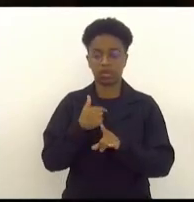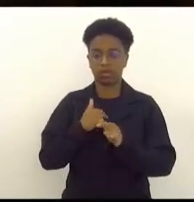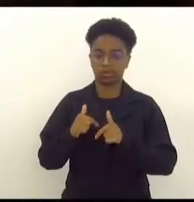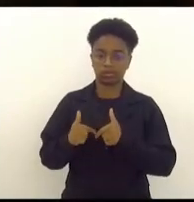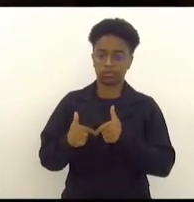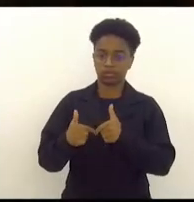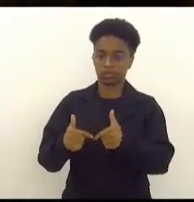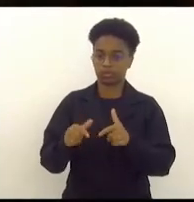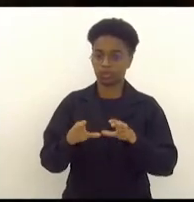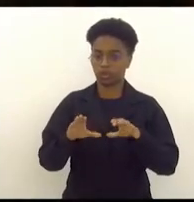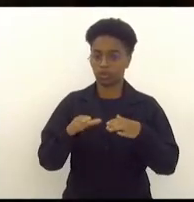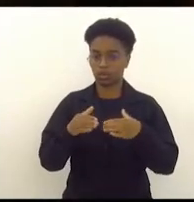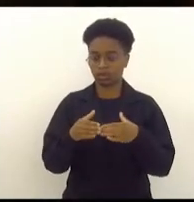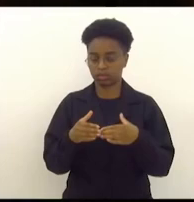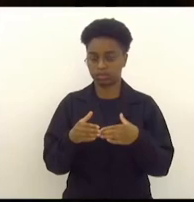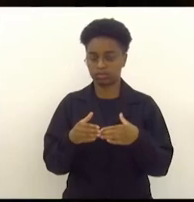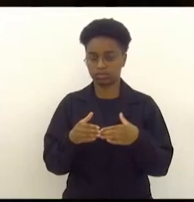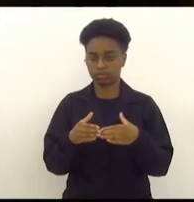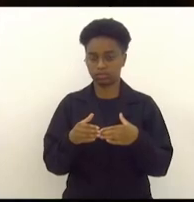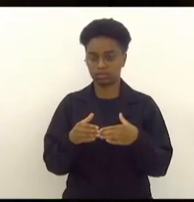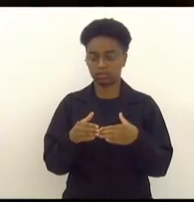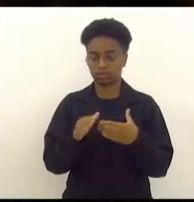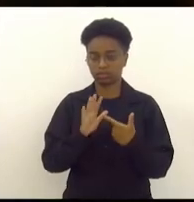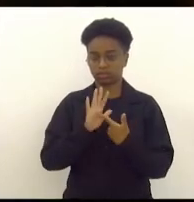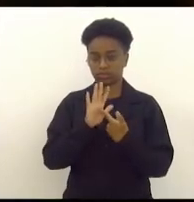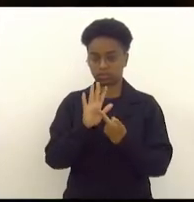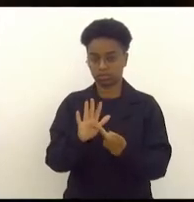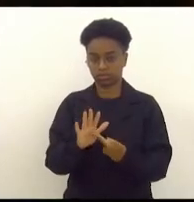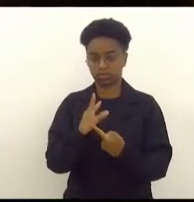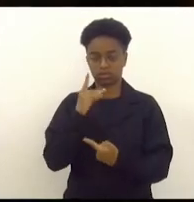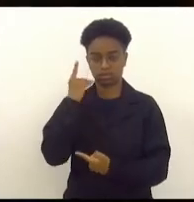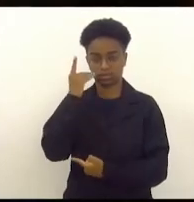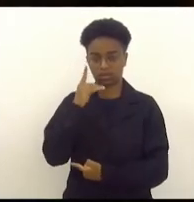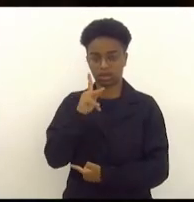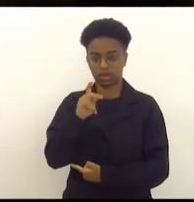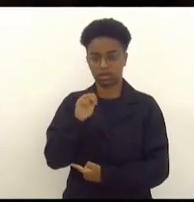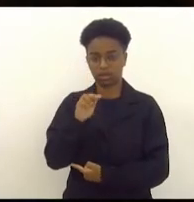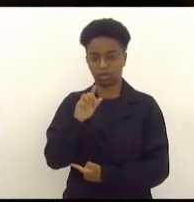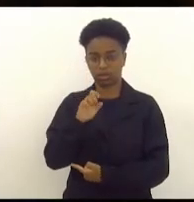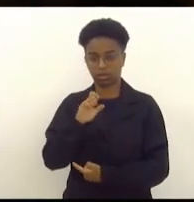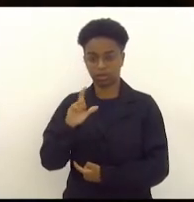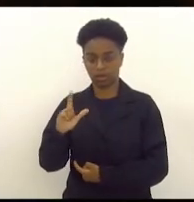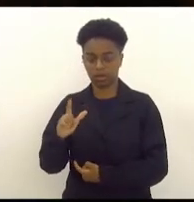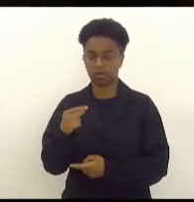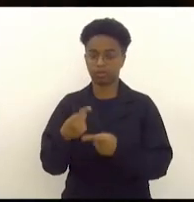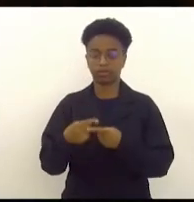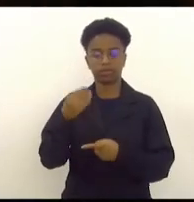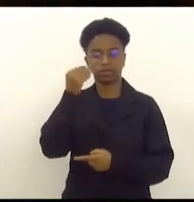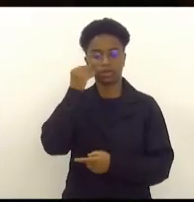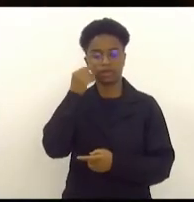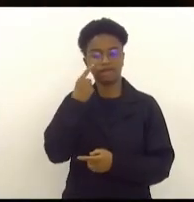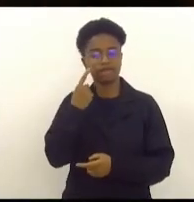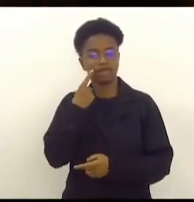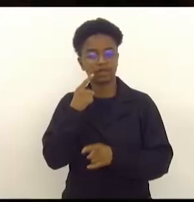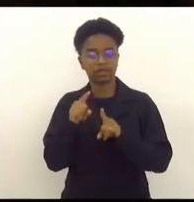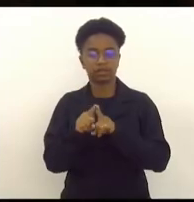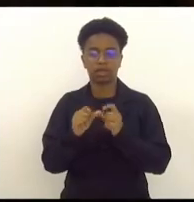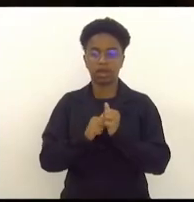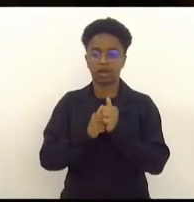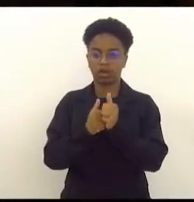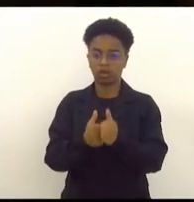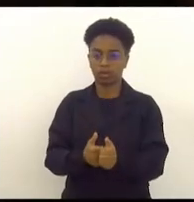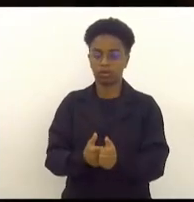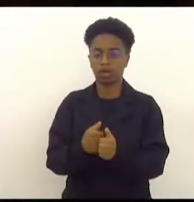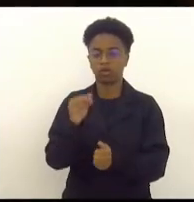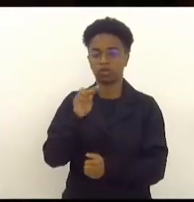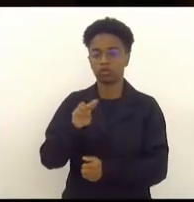da comissão apresentada pelo Deputado paulbel para verificar e acompanhar a aplicação de recursos